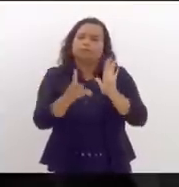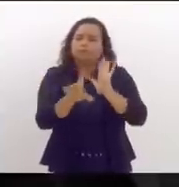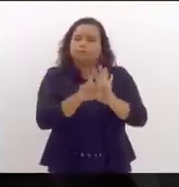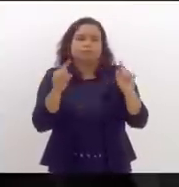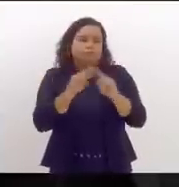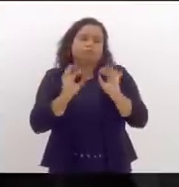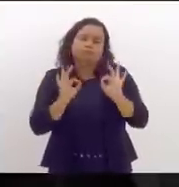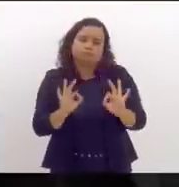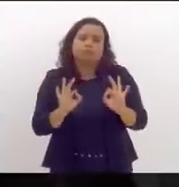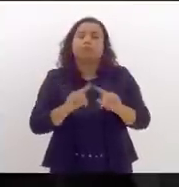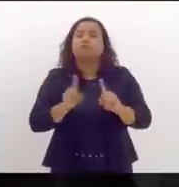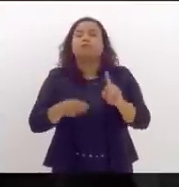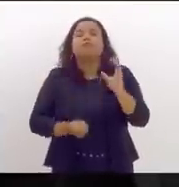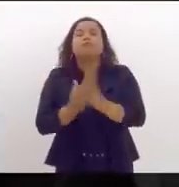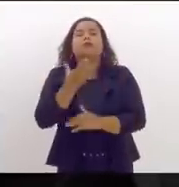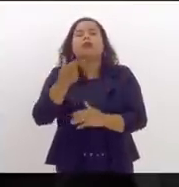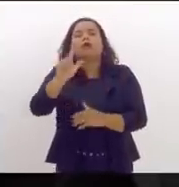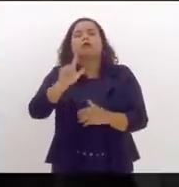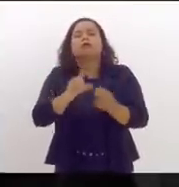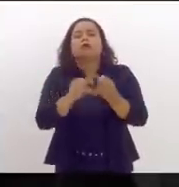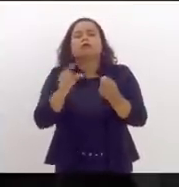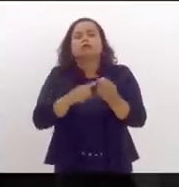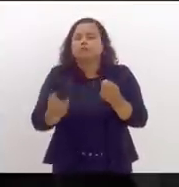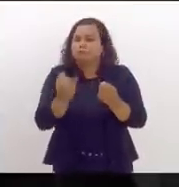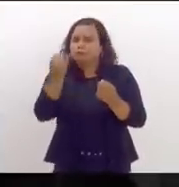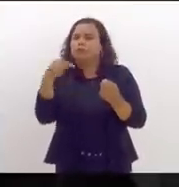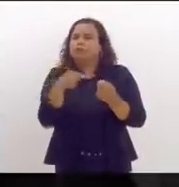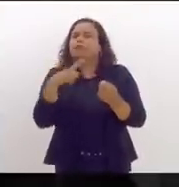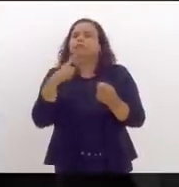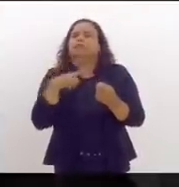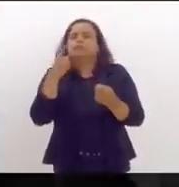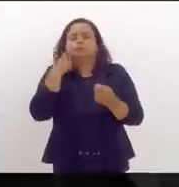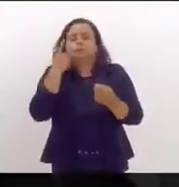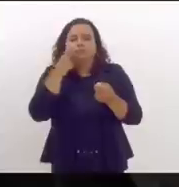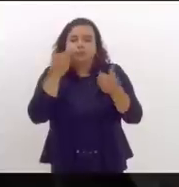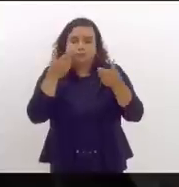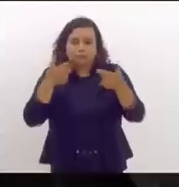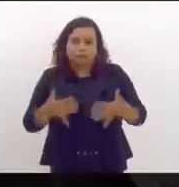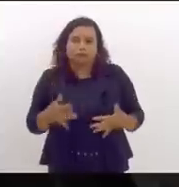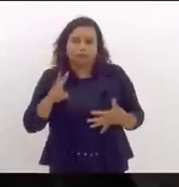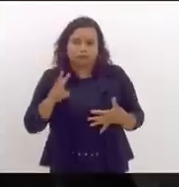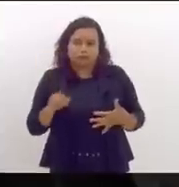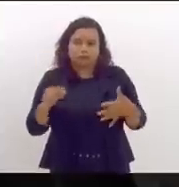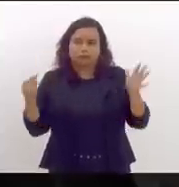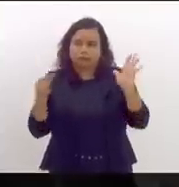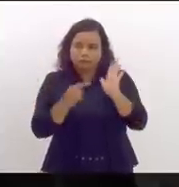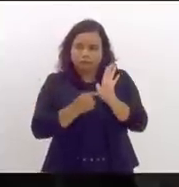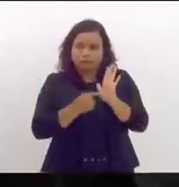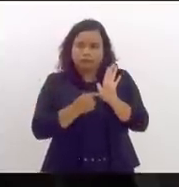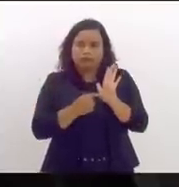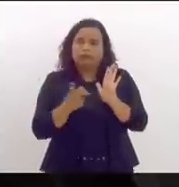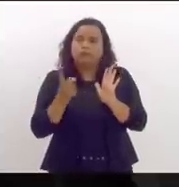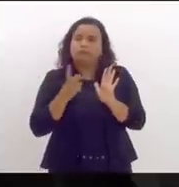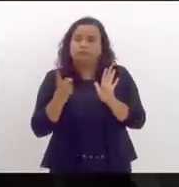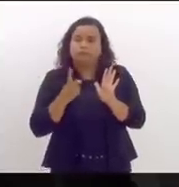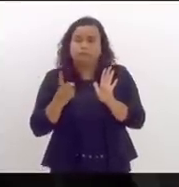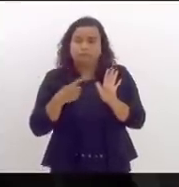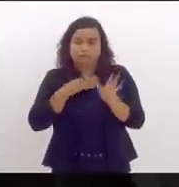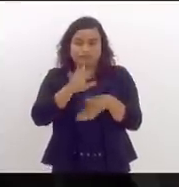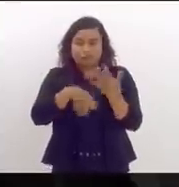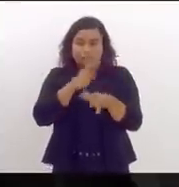aí vem um artigo importante que vai estar aqui no bojo dessa